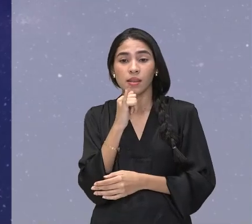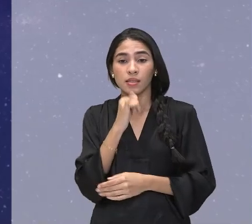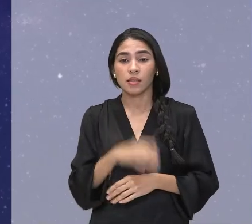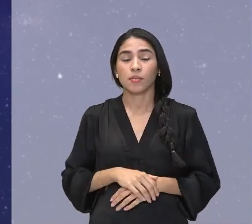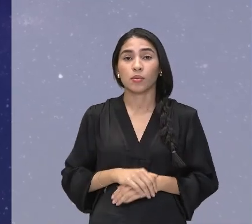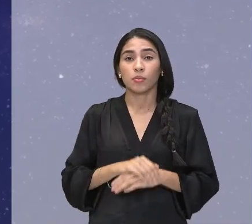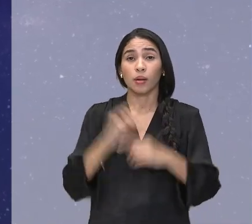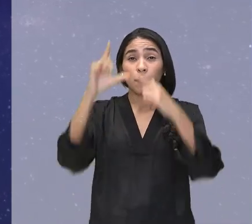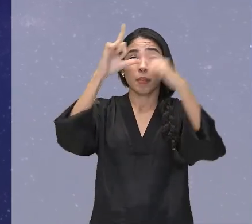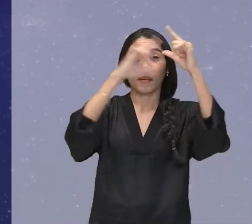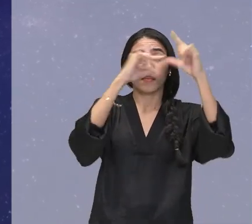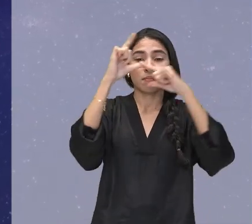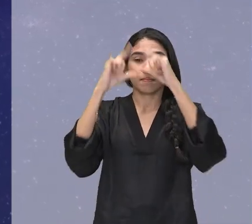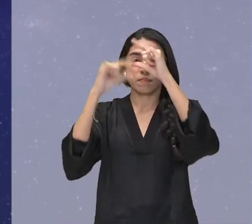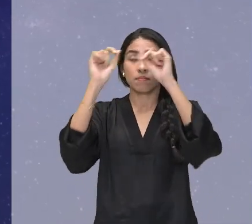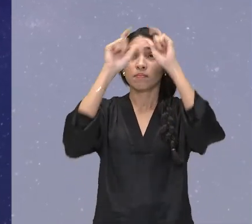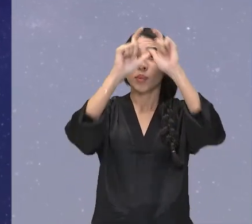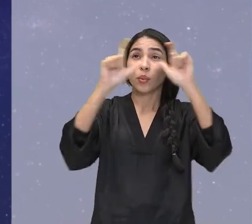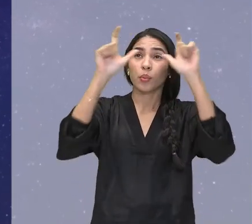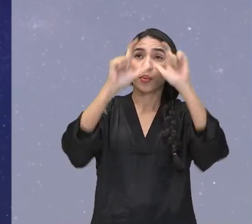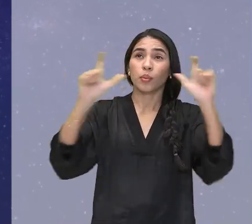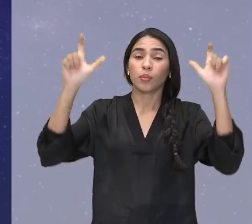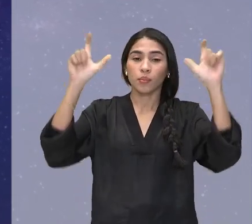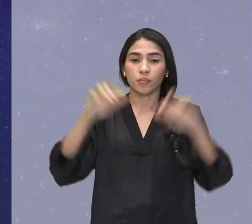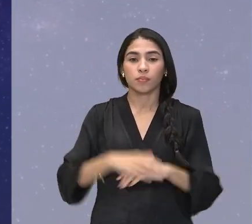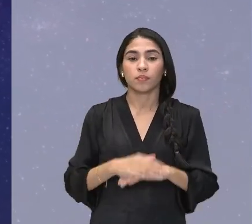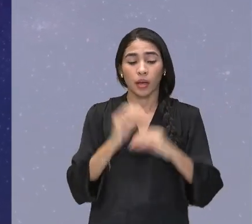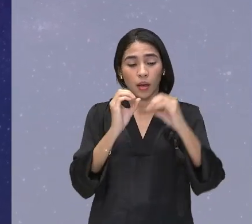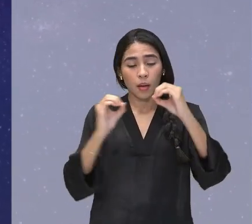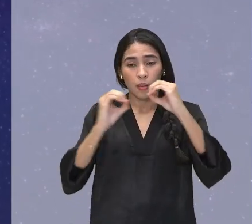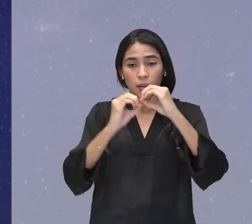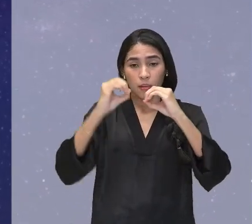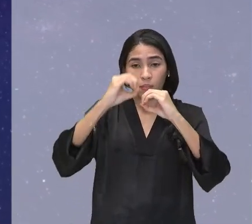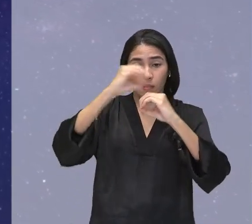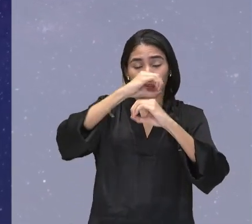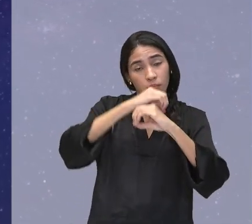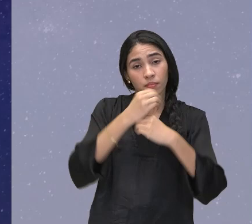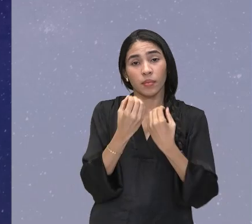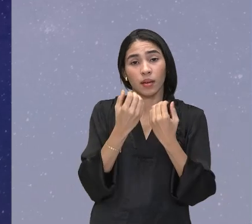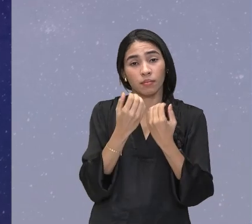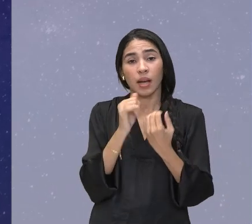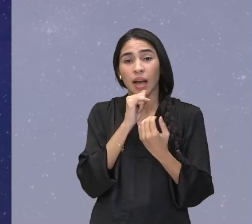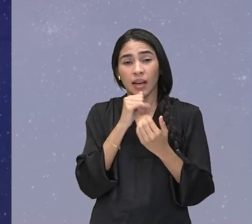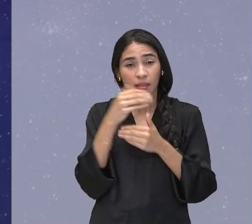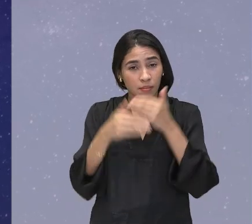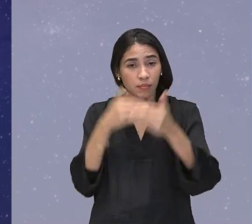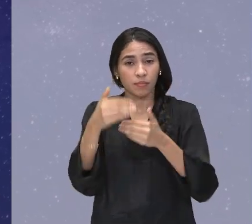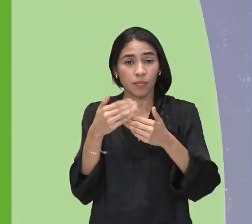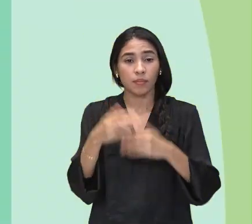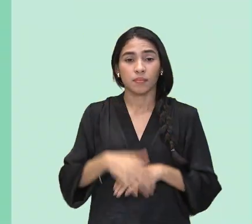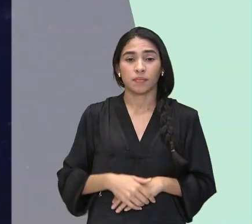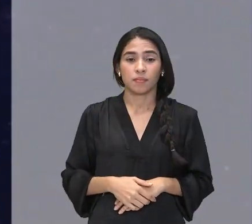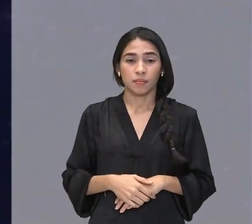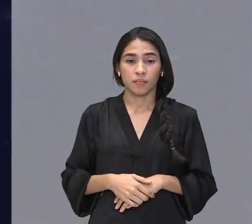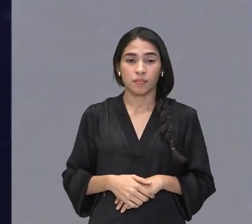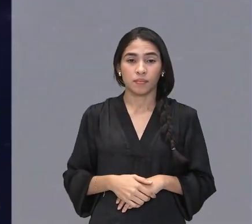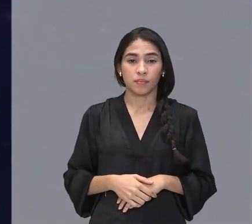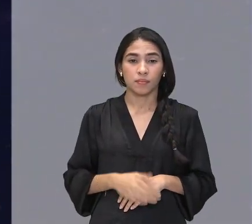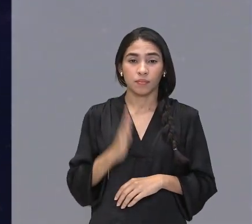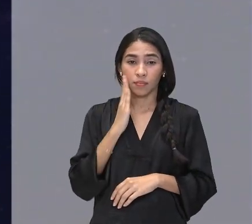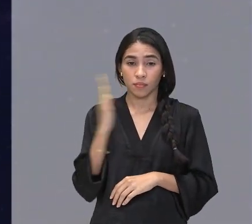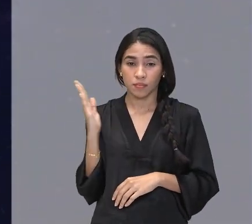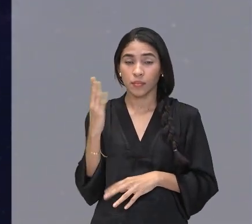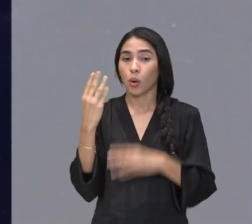nas estrelas. A fusão nuclear ainda é uma promessa, então vamos falar da fissão, tá bom? Então, como